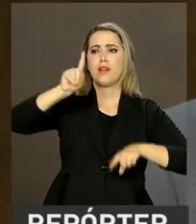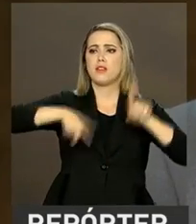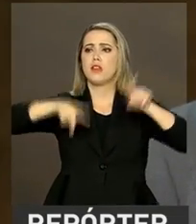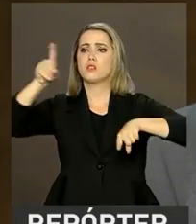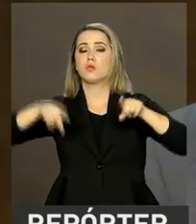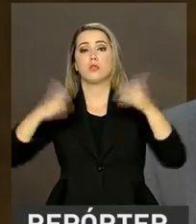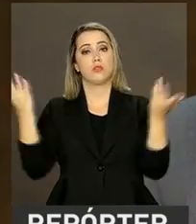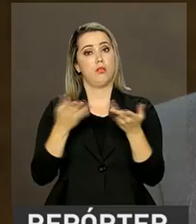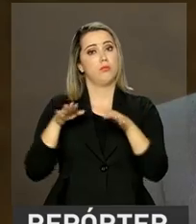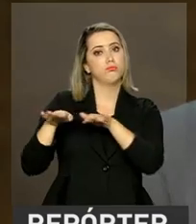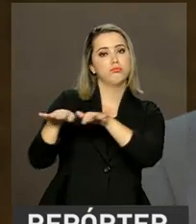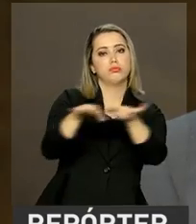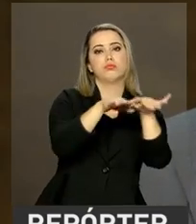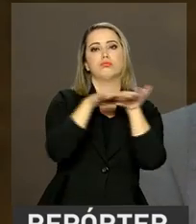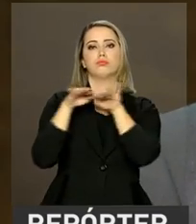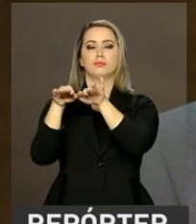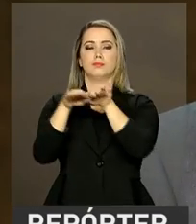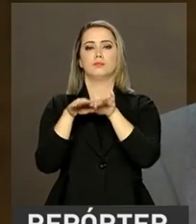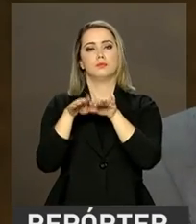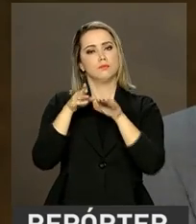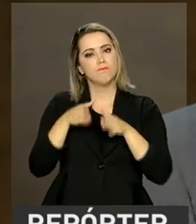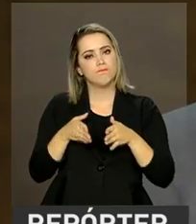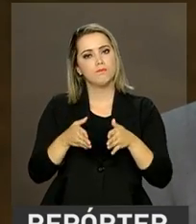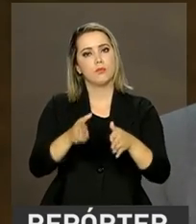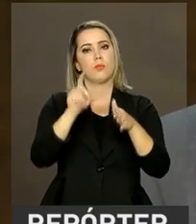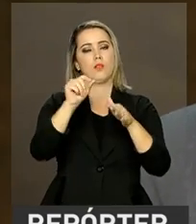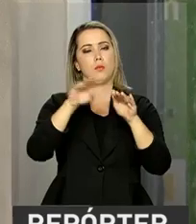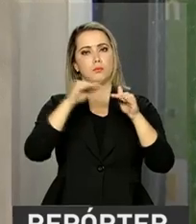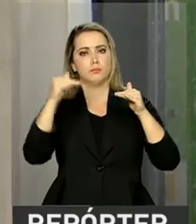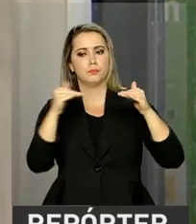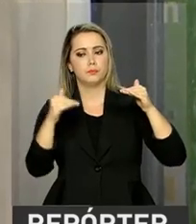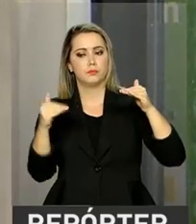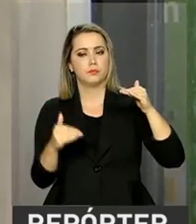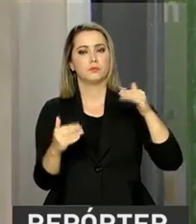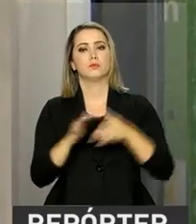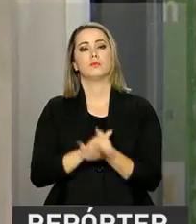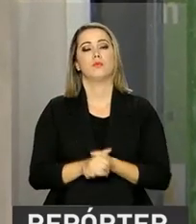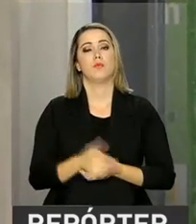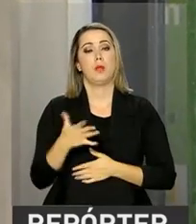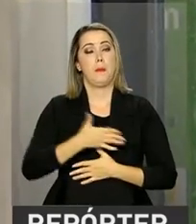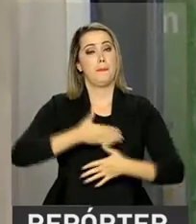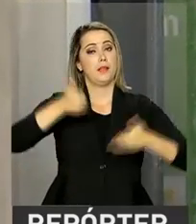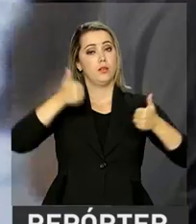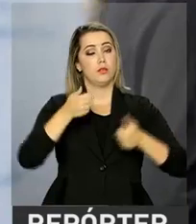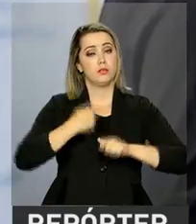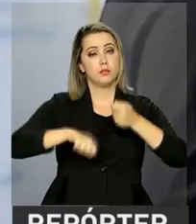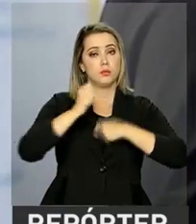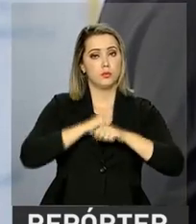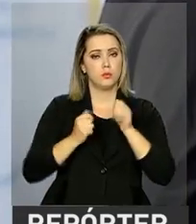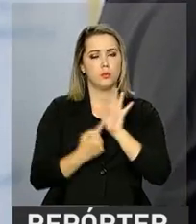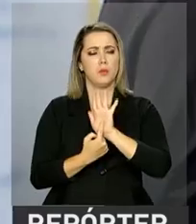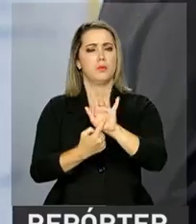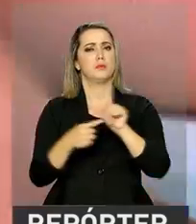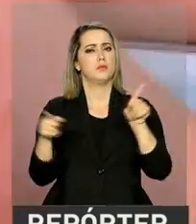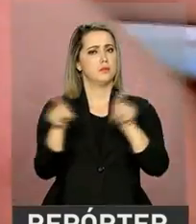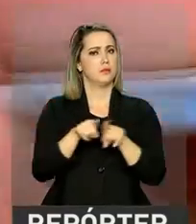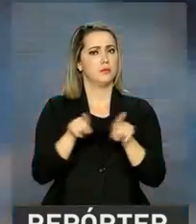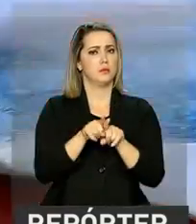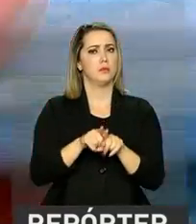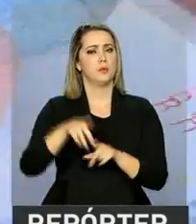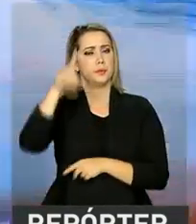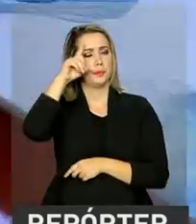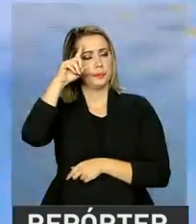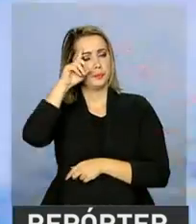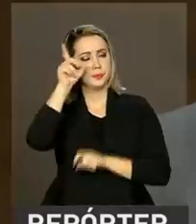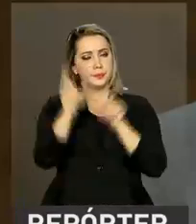manter ela de uma forma mais estável em níveis mais baixos e a melhora dos indicadores econ Dev refletir também no dia